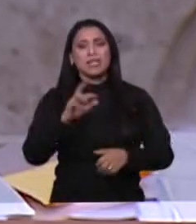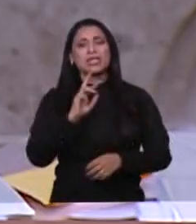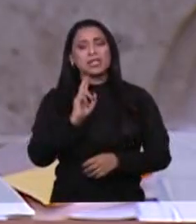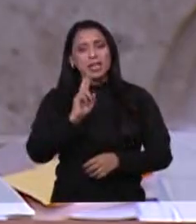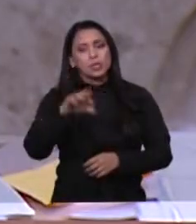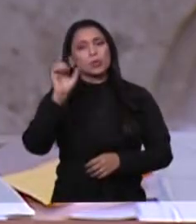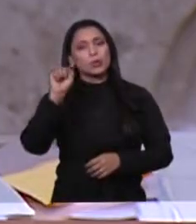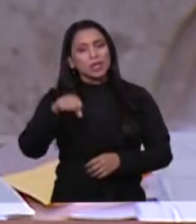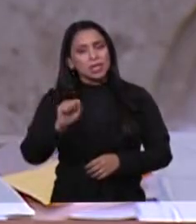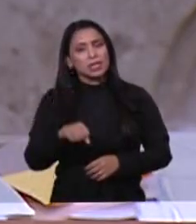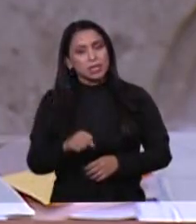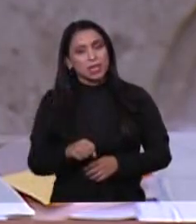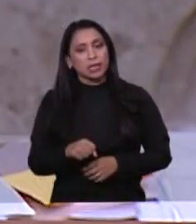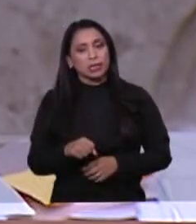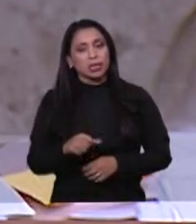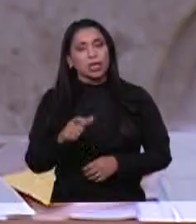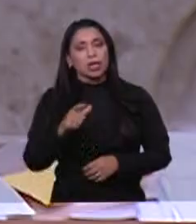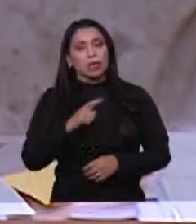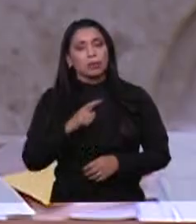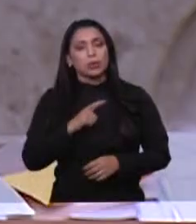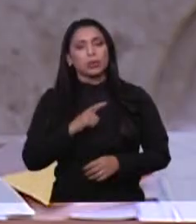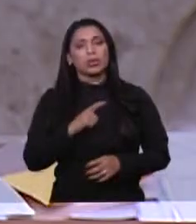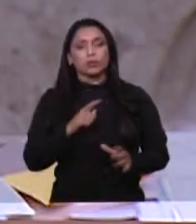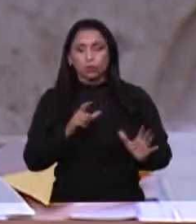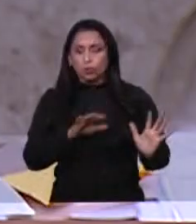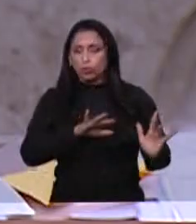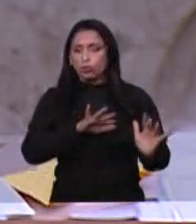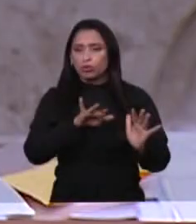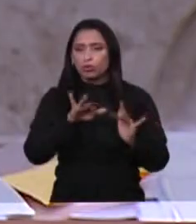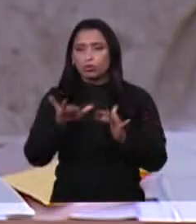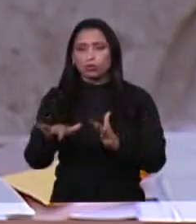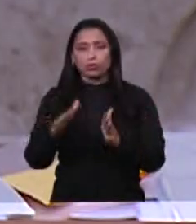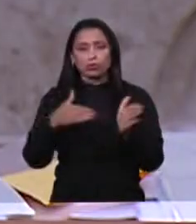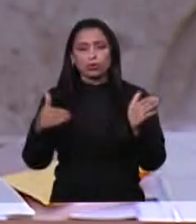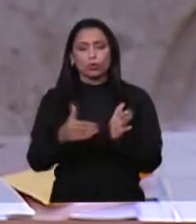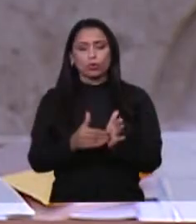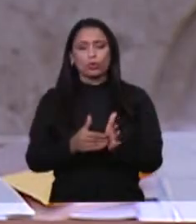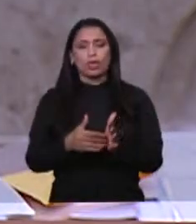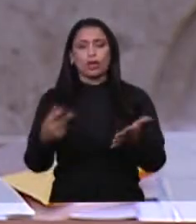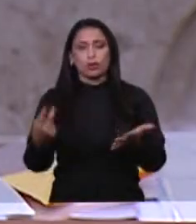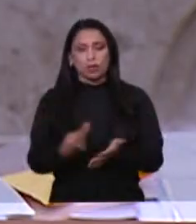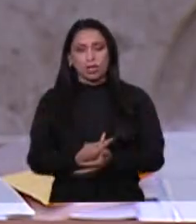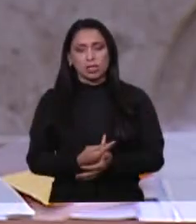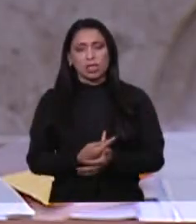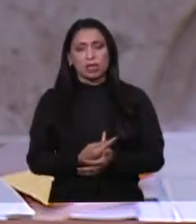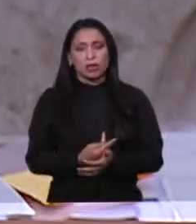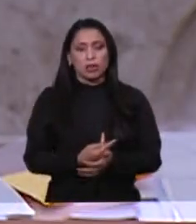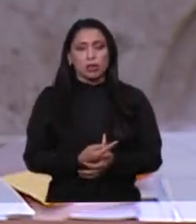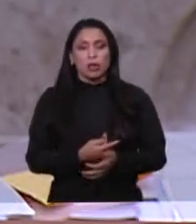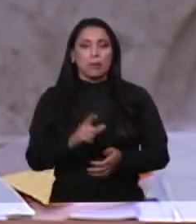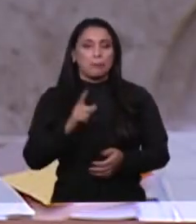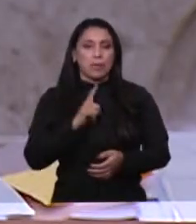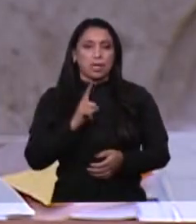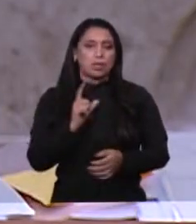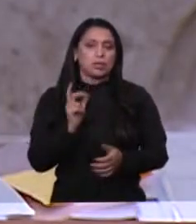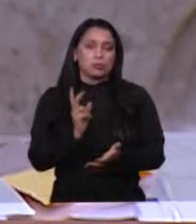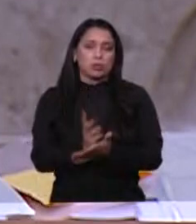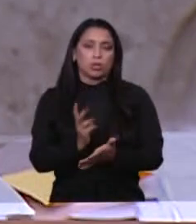sim pelo fato unitário consumado, ainda que com a pena eventualmente